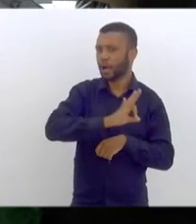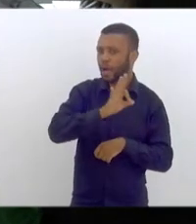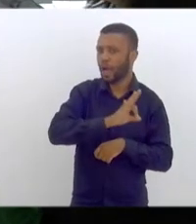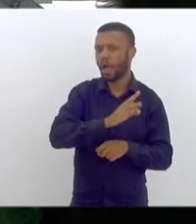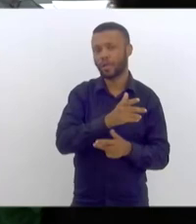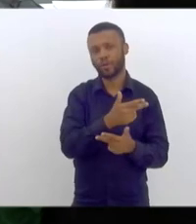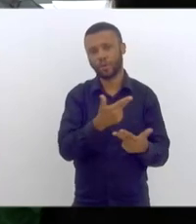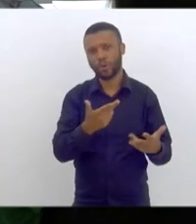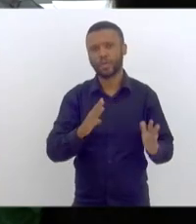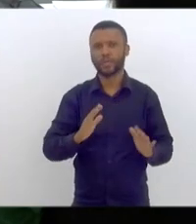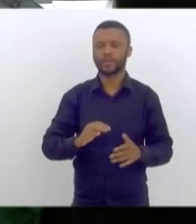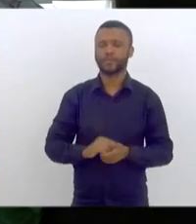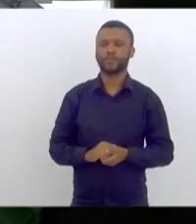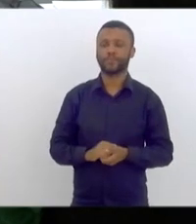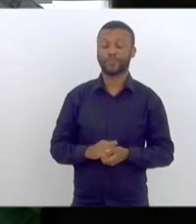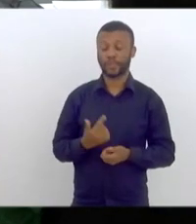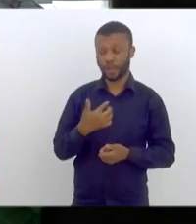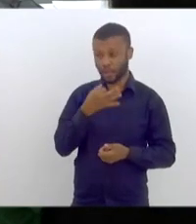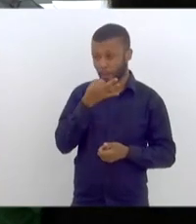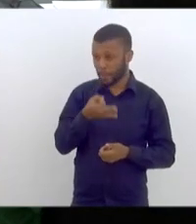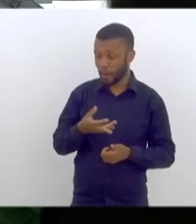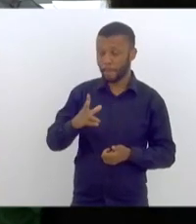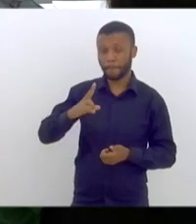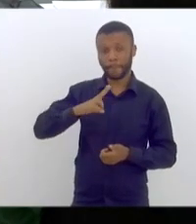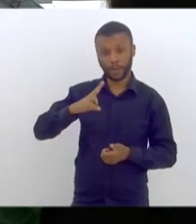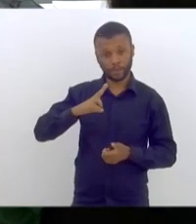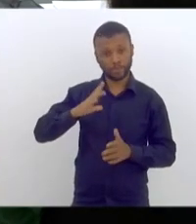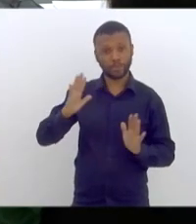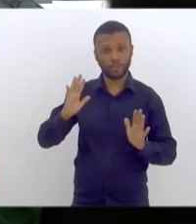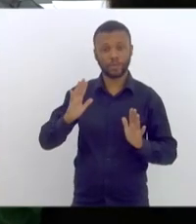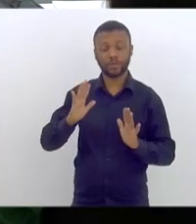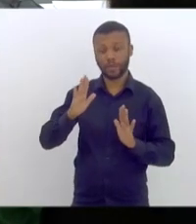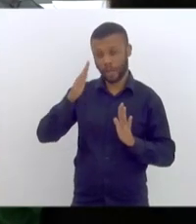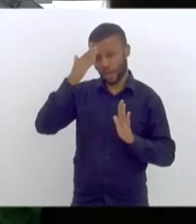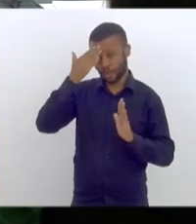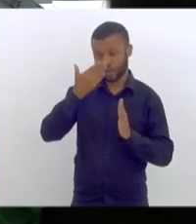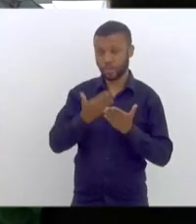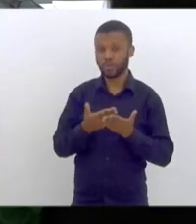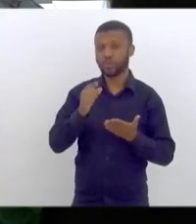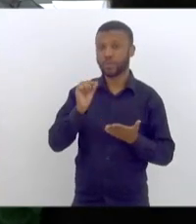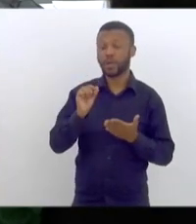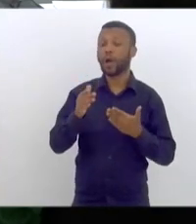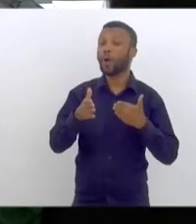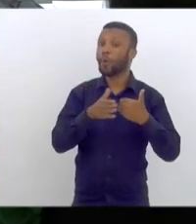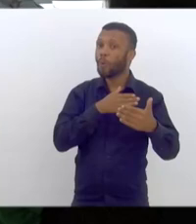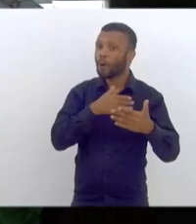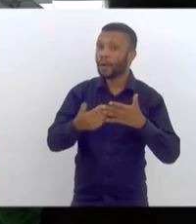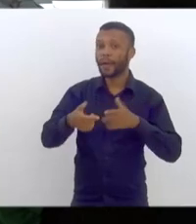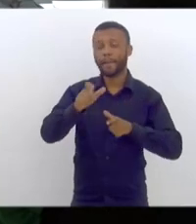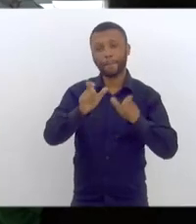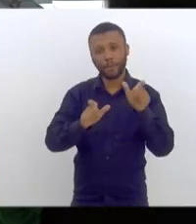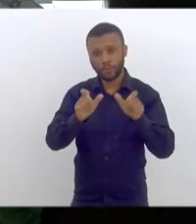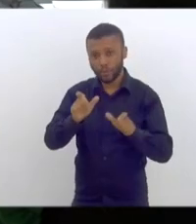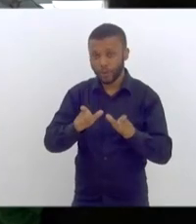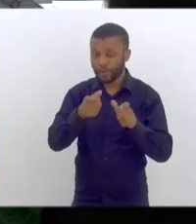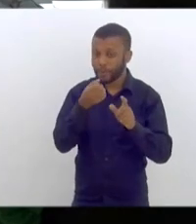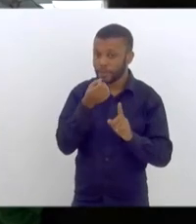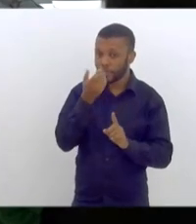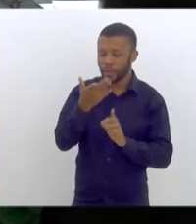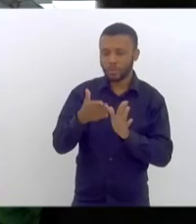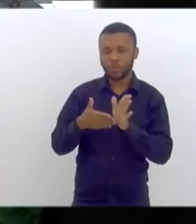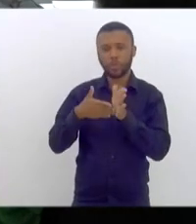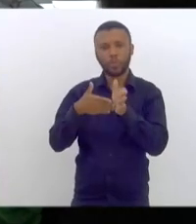olha só eu particularmente Acho que qualquer um que foi declarado em idôneo